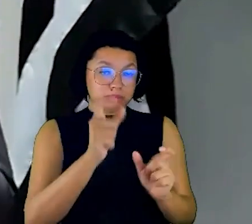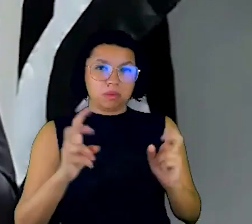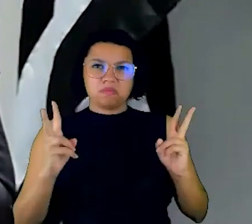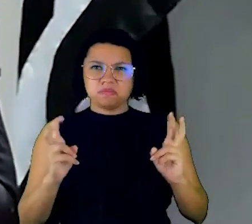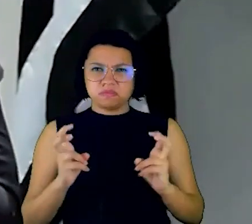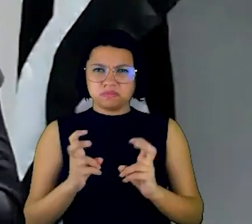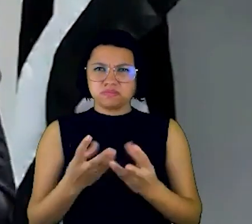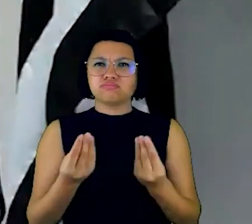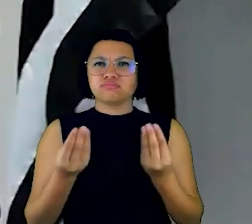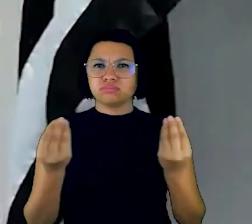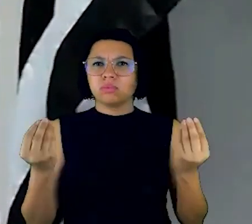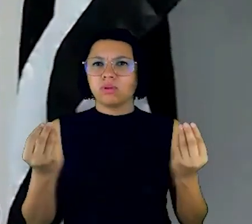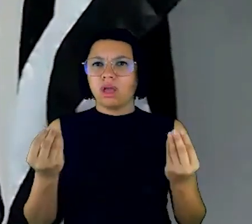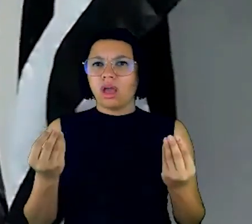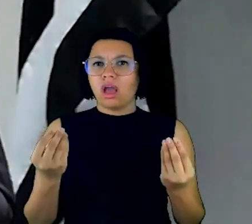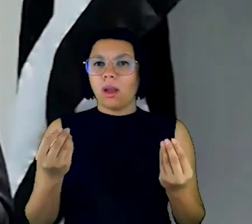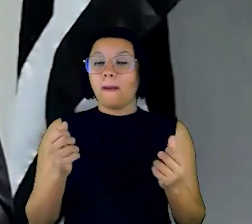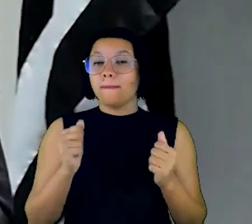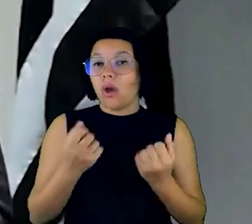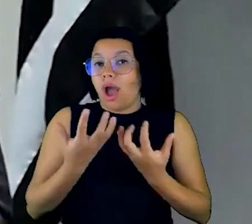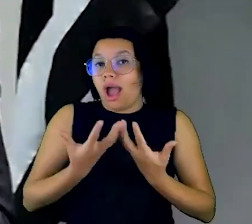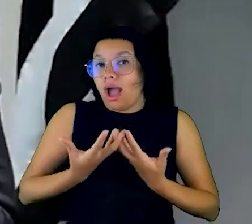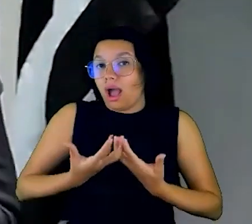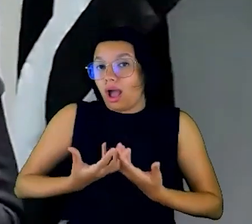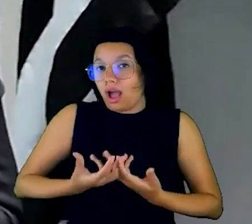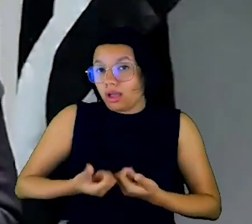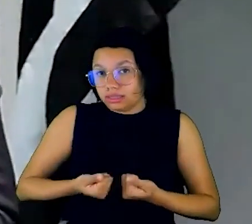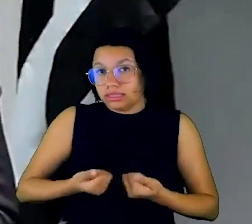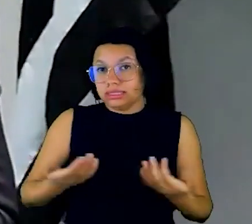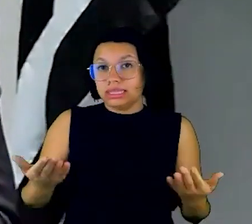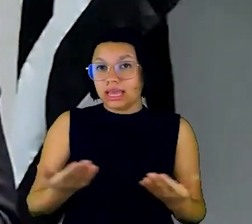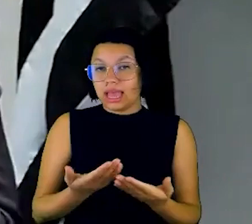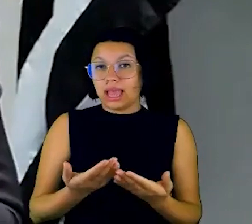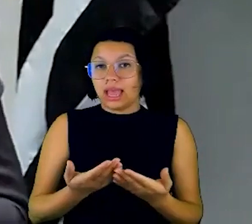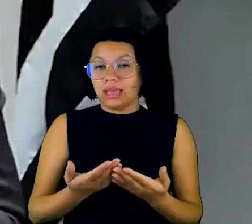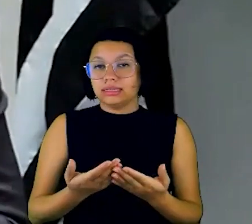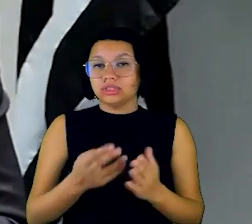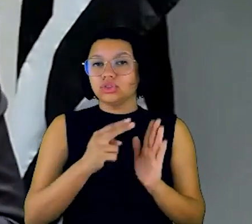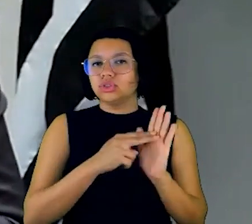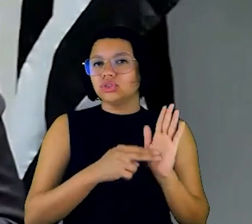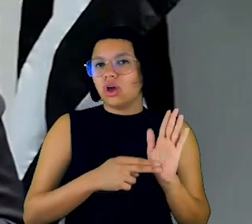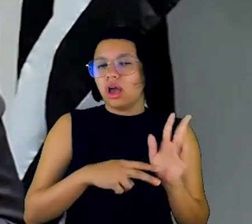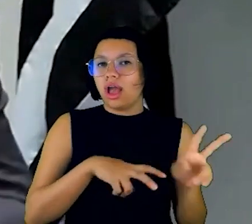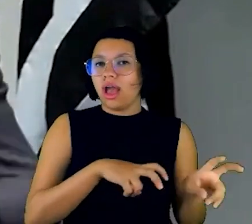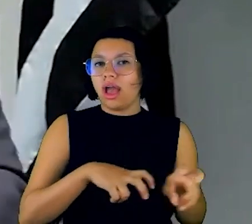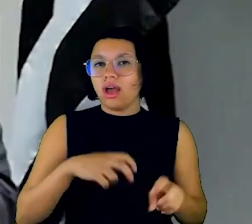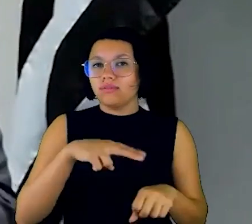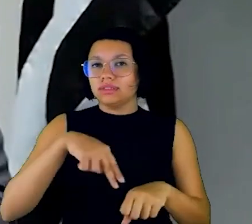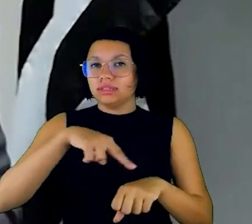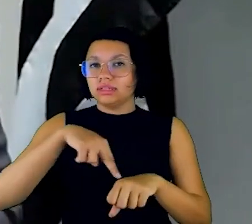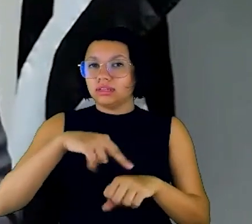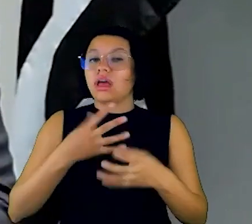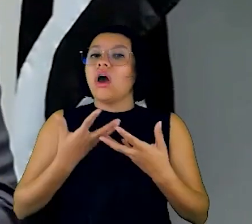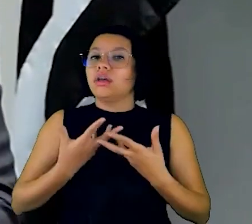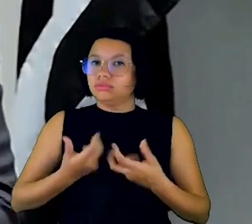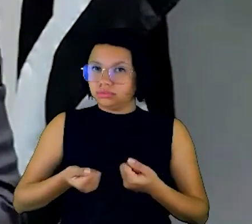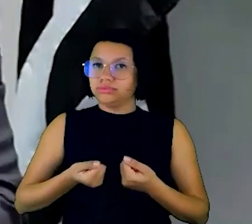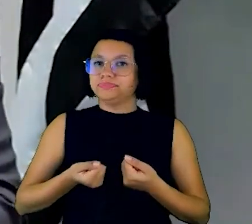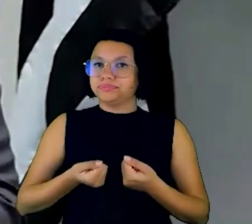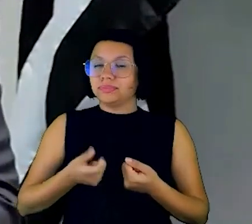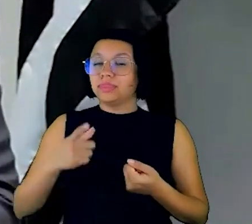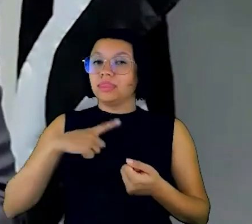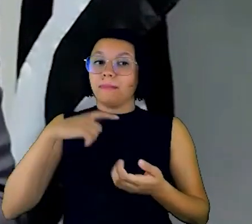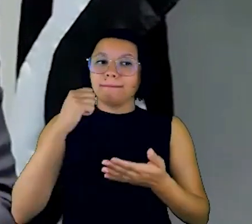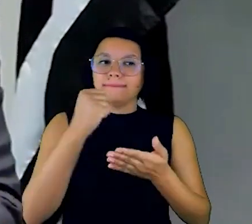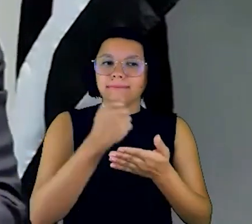massivos poderiam ou não absorver essas diretivas. A Fazenda Nacional absorveu. Há